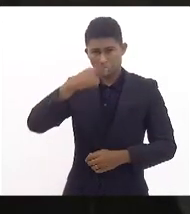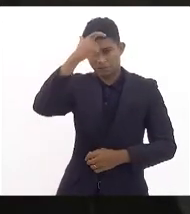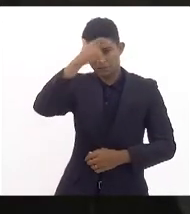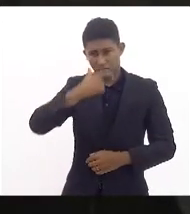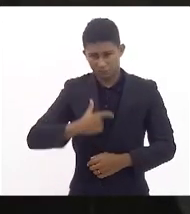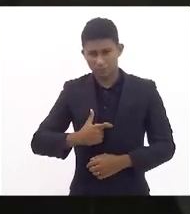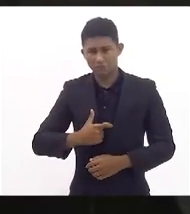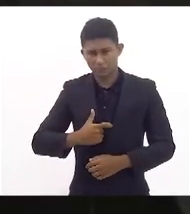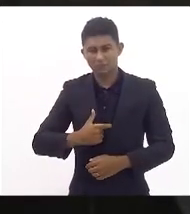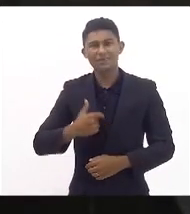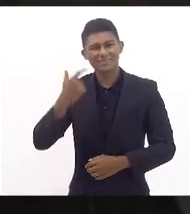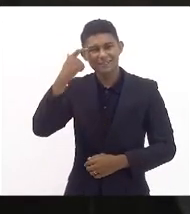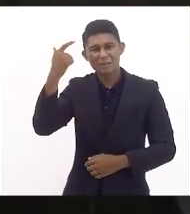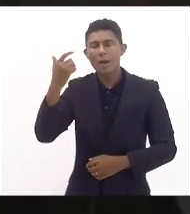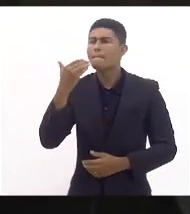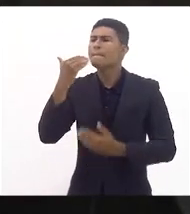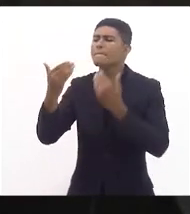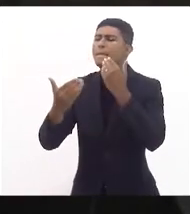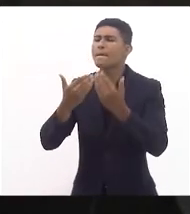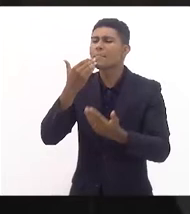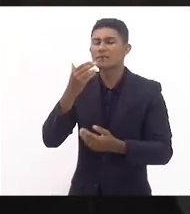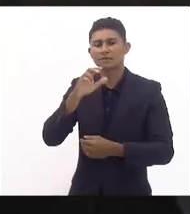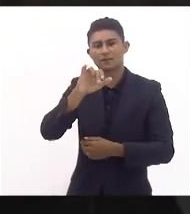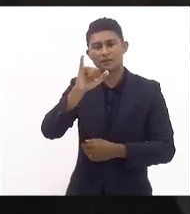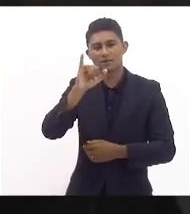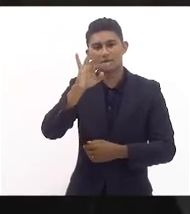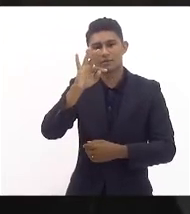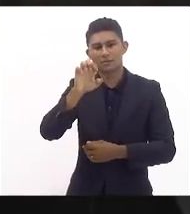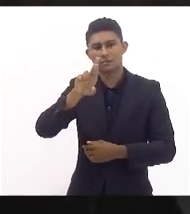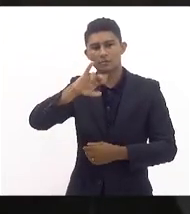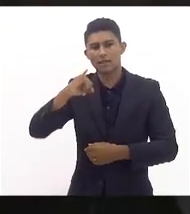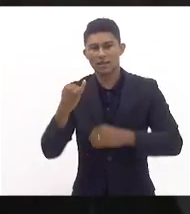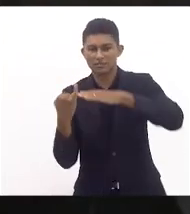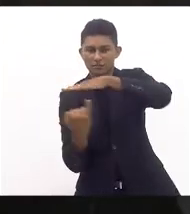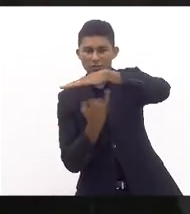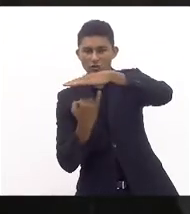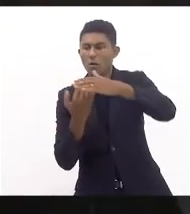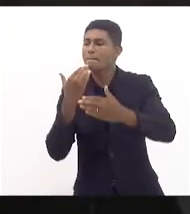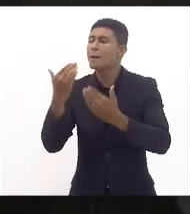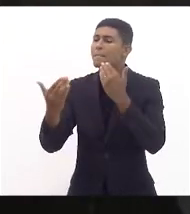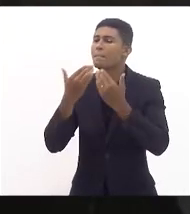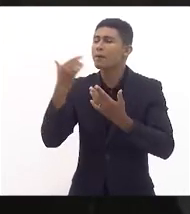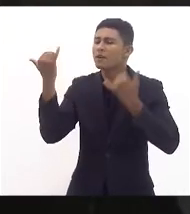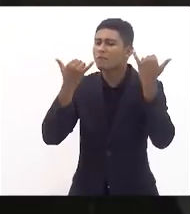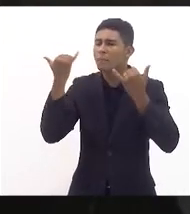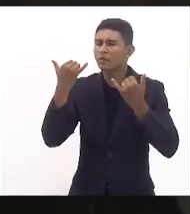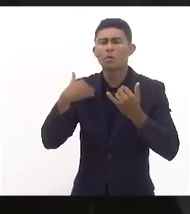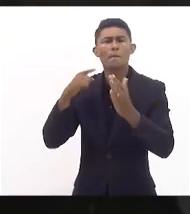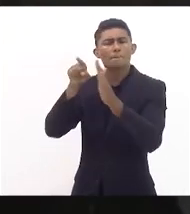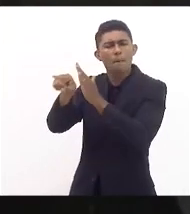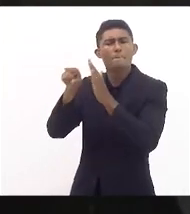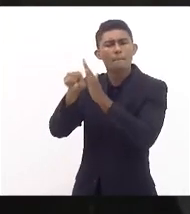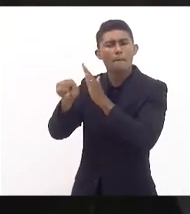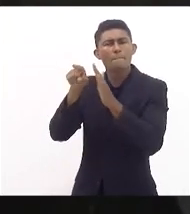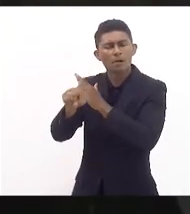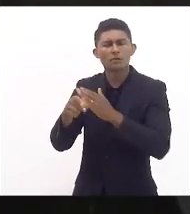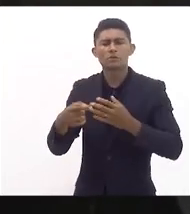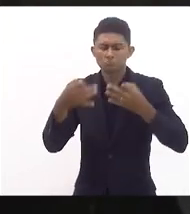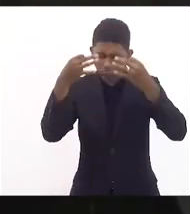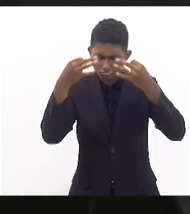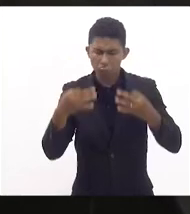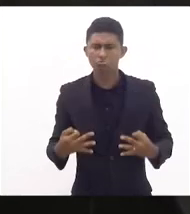fiz ao ITERGE, né, elas são legítimas, porque elas